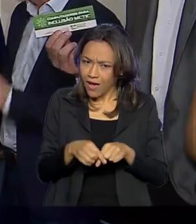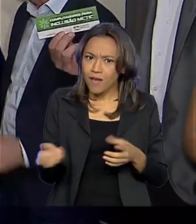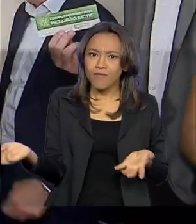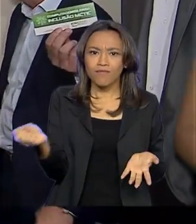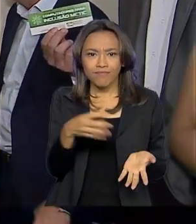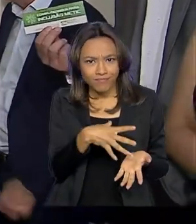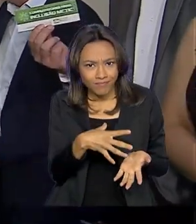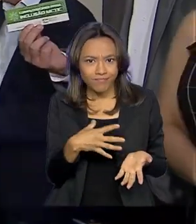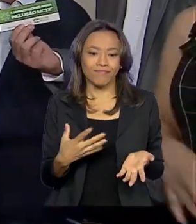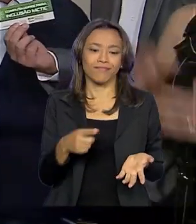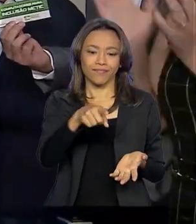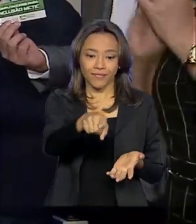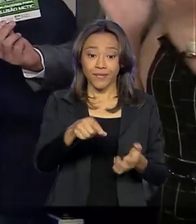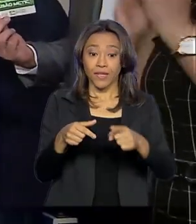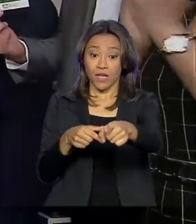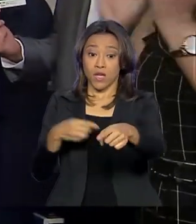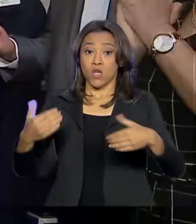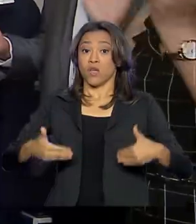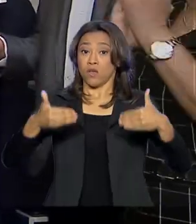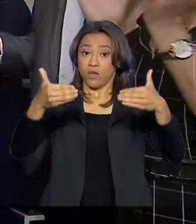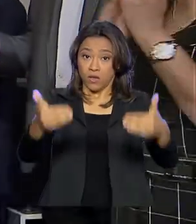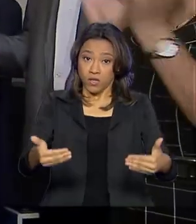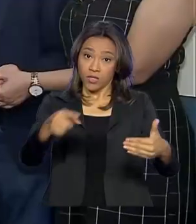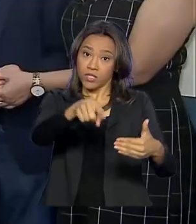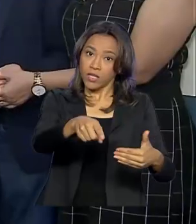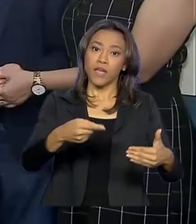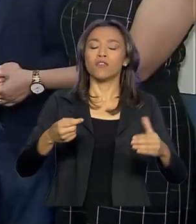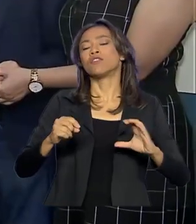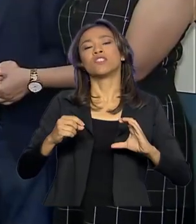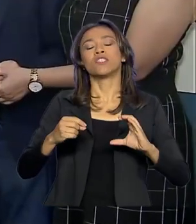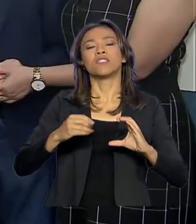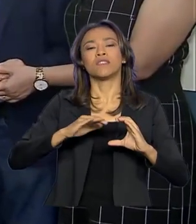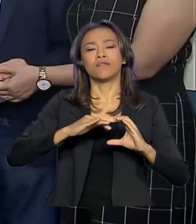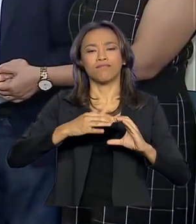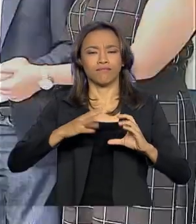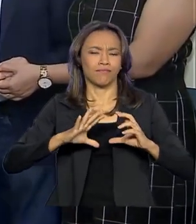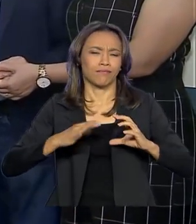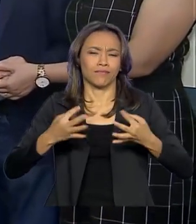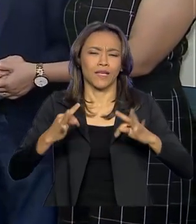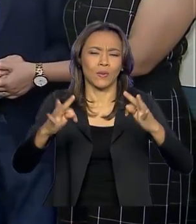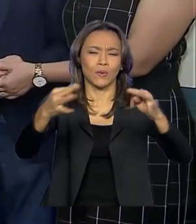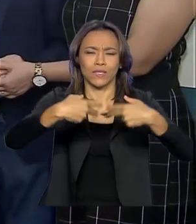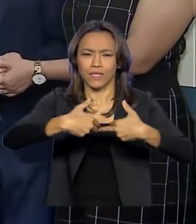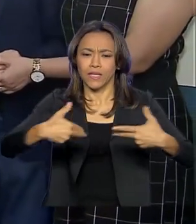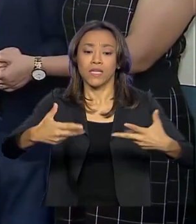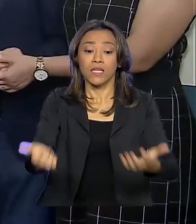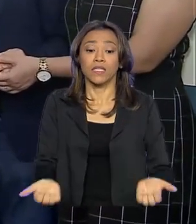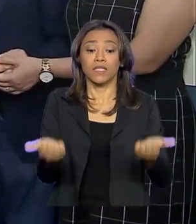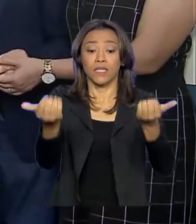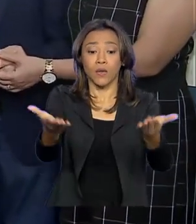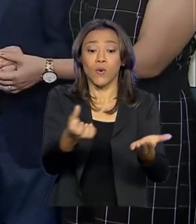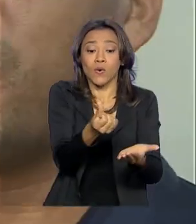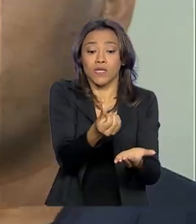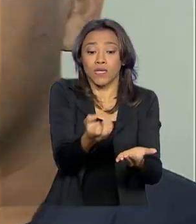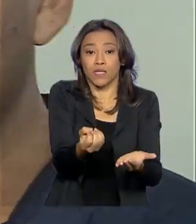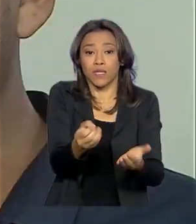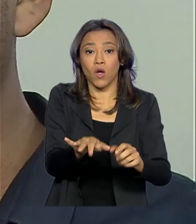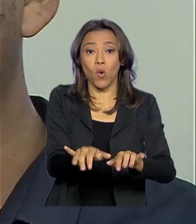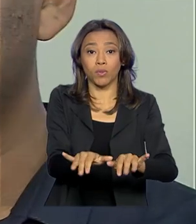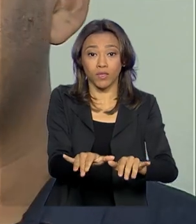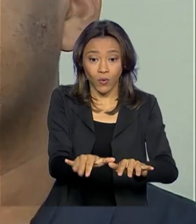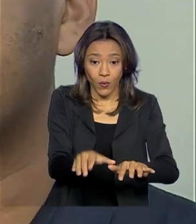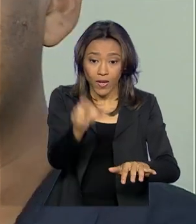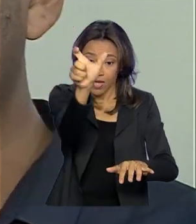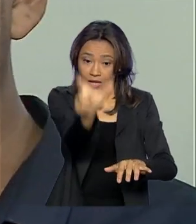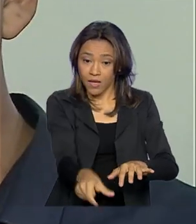da Ciência, Tecnologia, Inovações e Comunicações entregou 60 máquinas em 6 escolas da região.